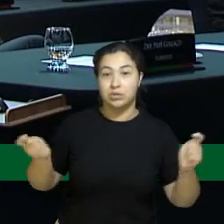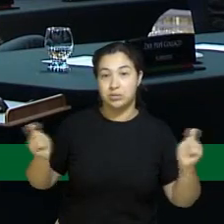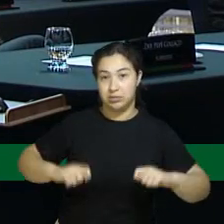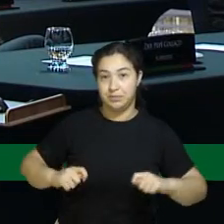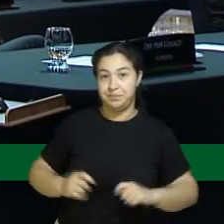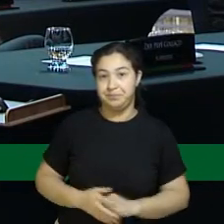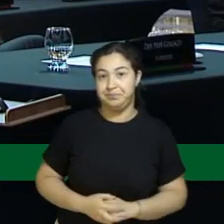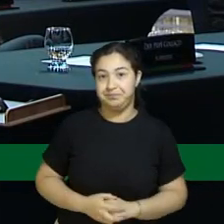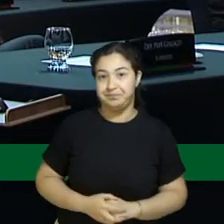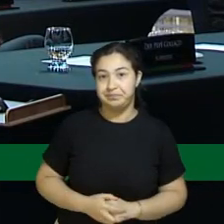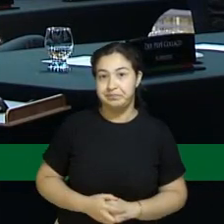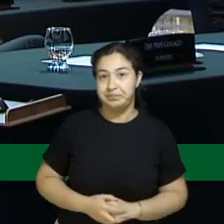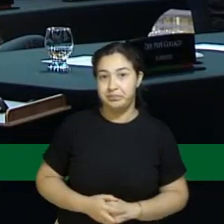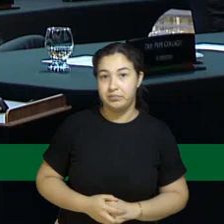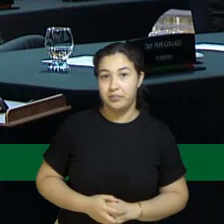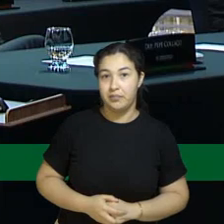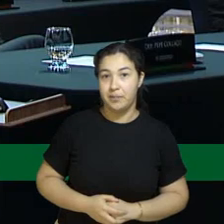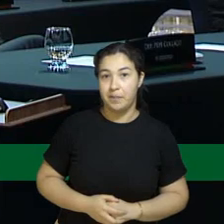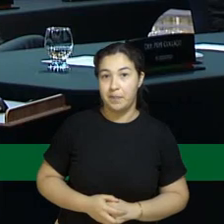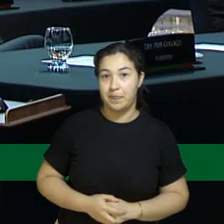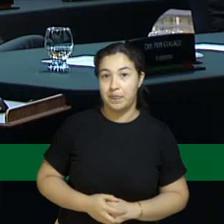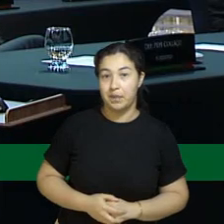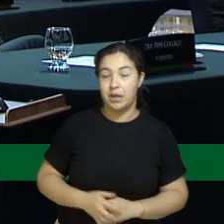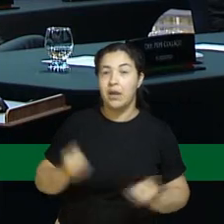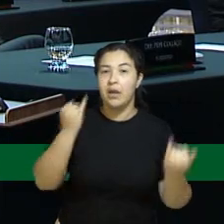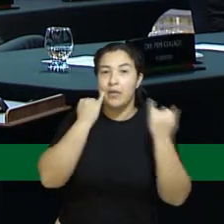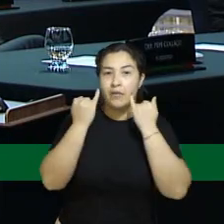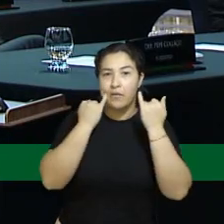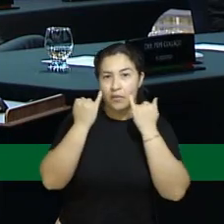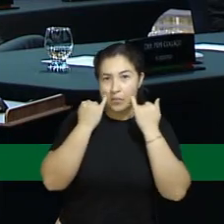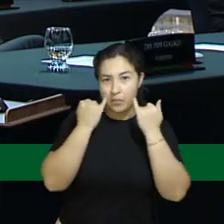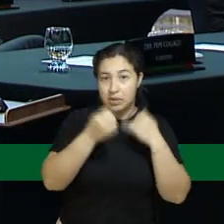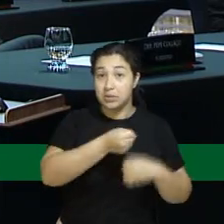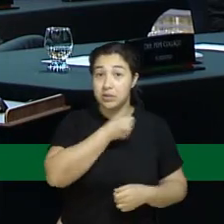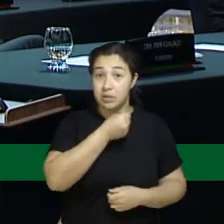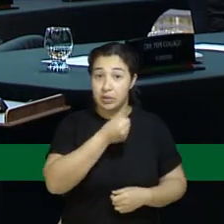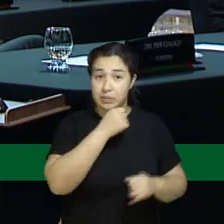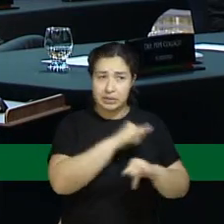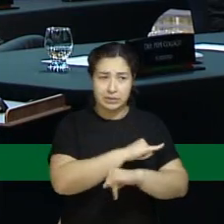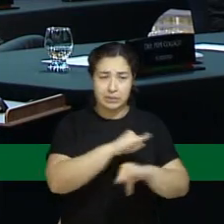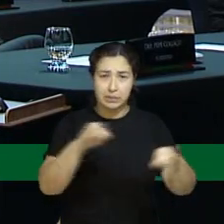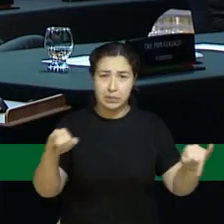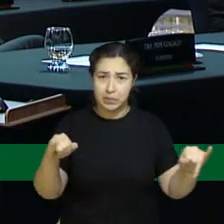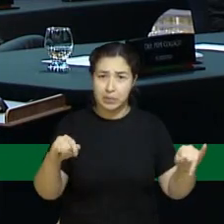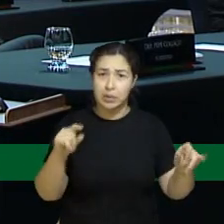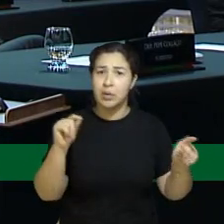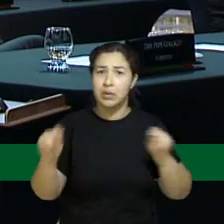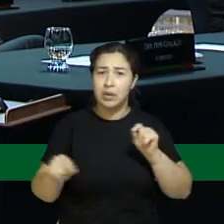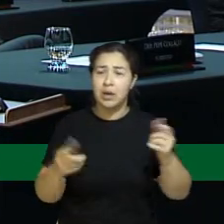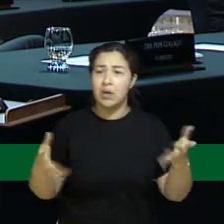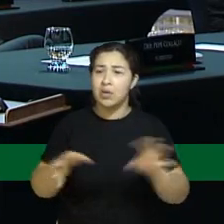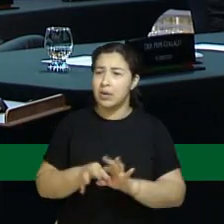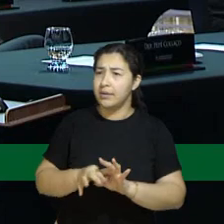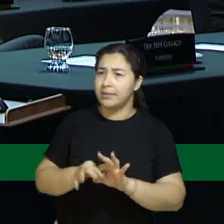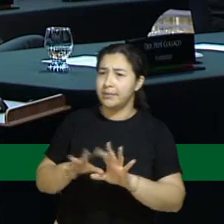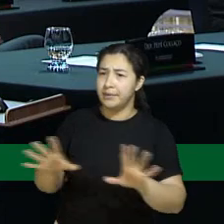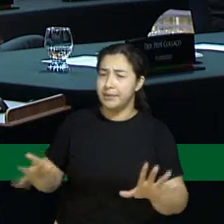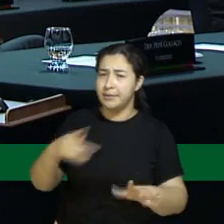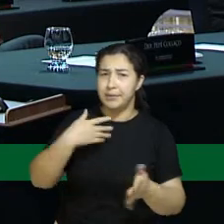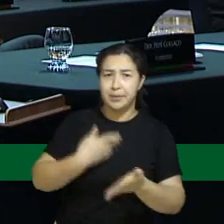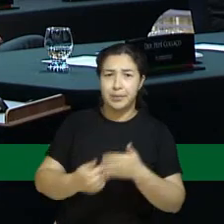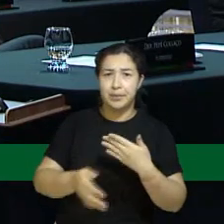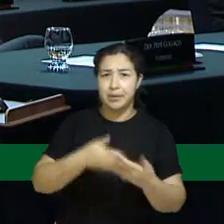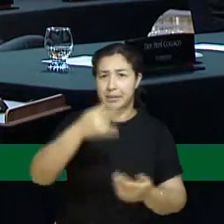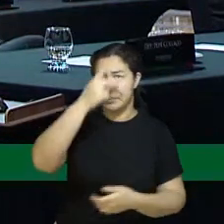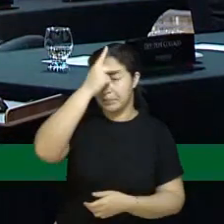que a imprensa passou, a mídia passou e a população está achando que, a partir de agora, a autorização vai permitir aquele que está lá explorar o